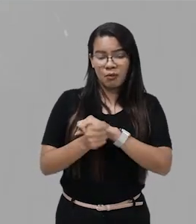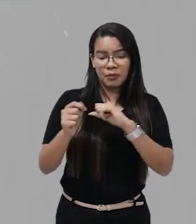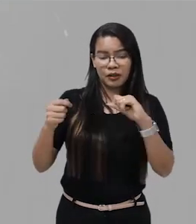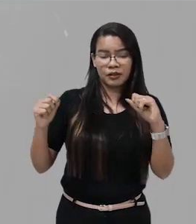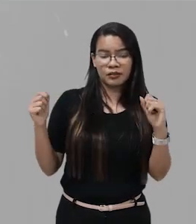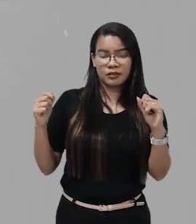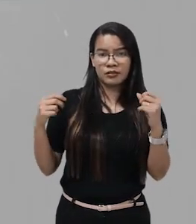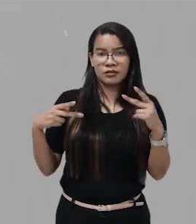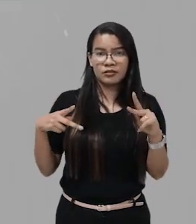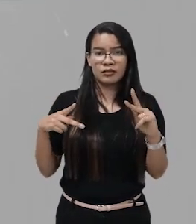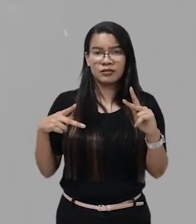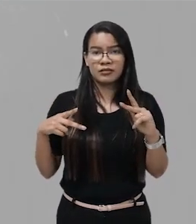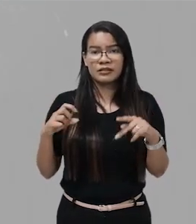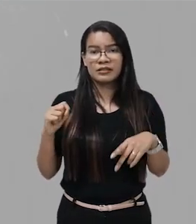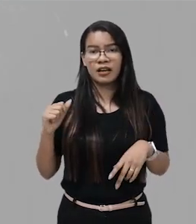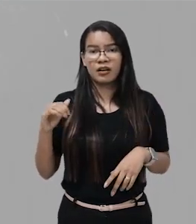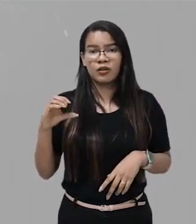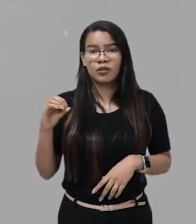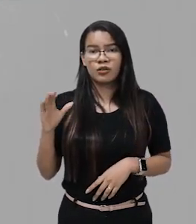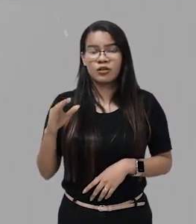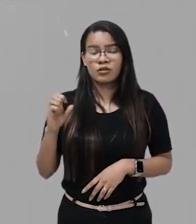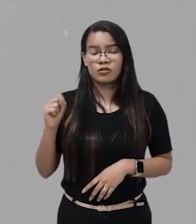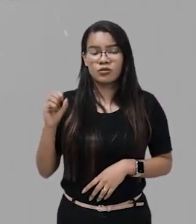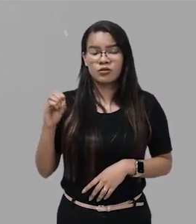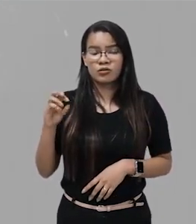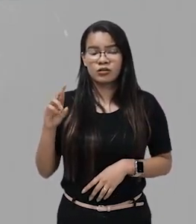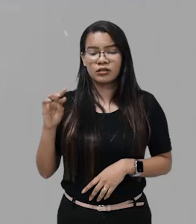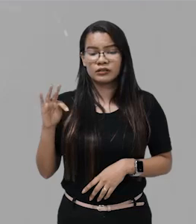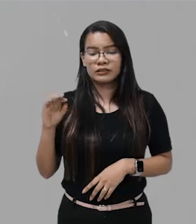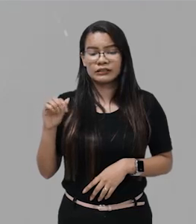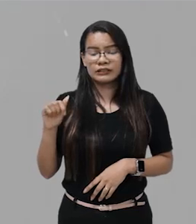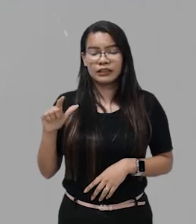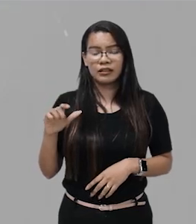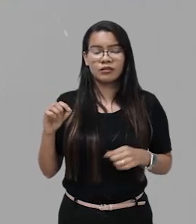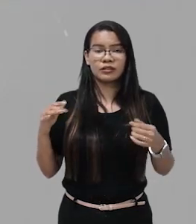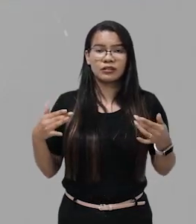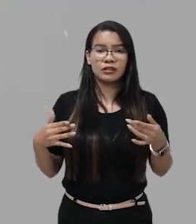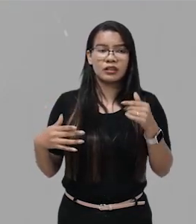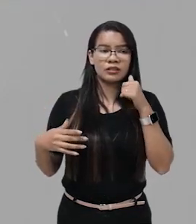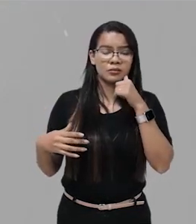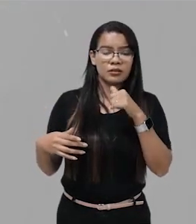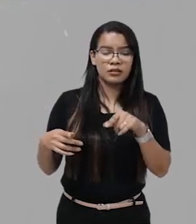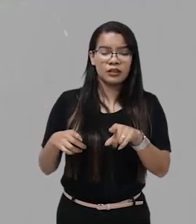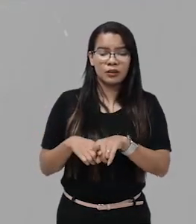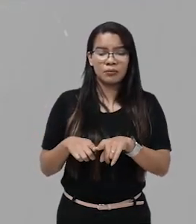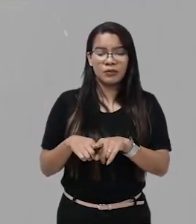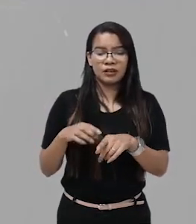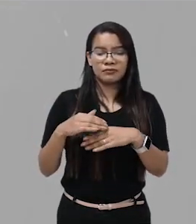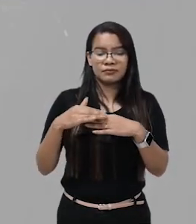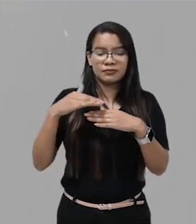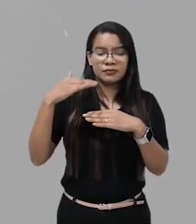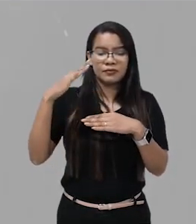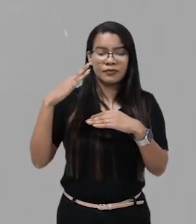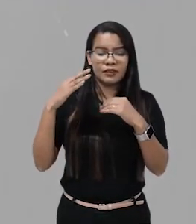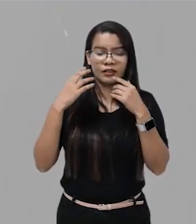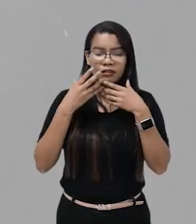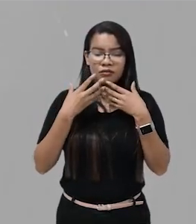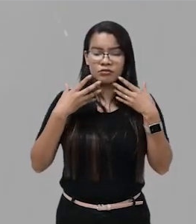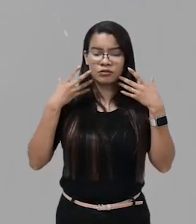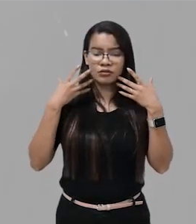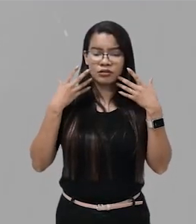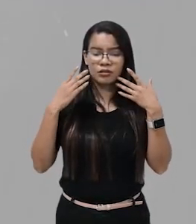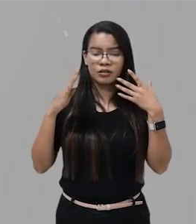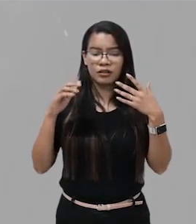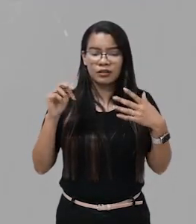no seu saco escrotal. As mulheres também sofrem algum tipo de crescimento de barba aqui nas mulheres. Está aqui, ó, uma